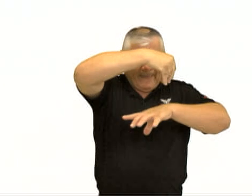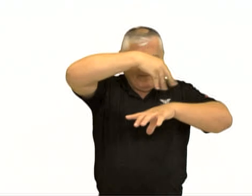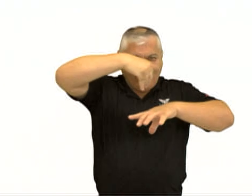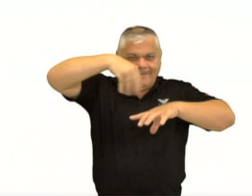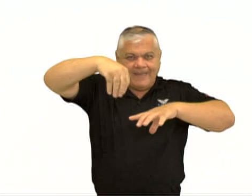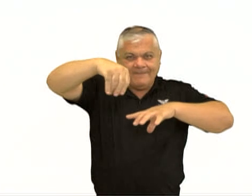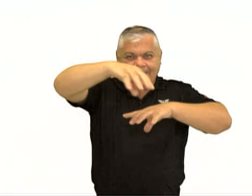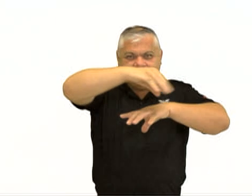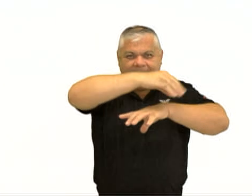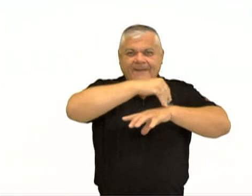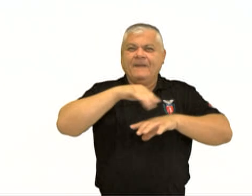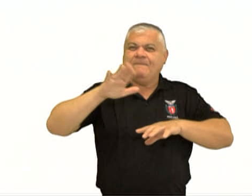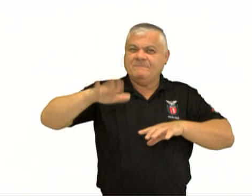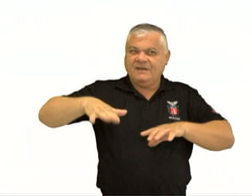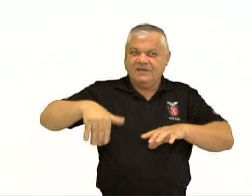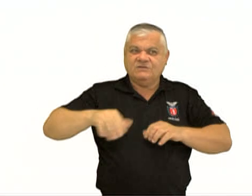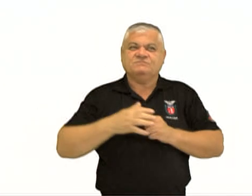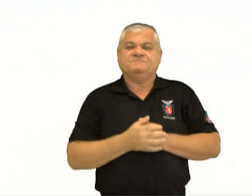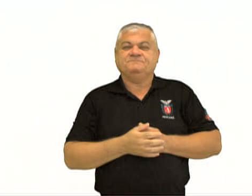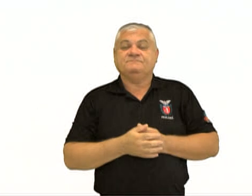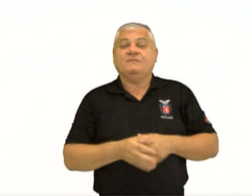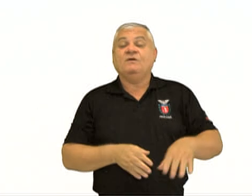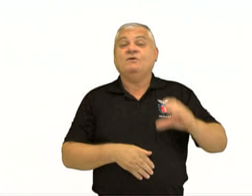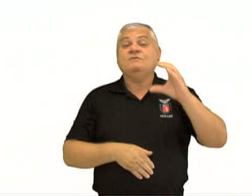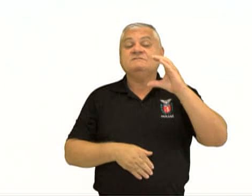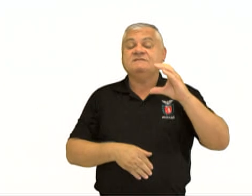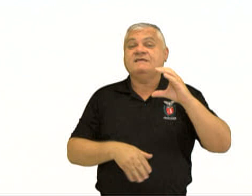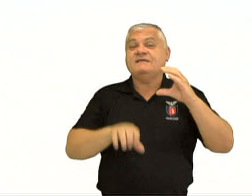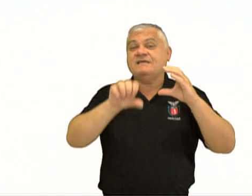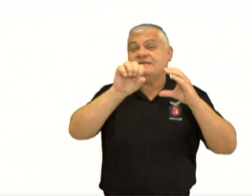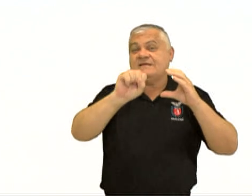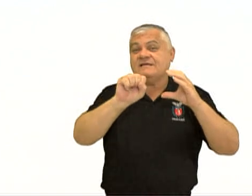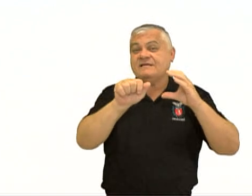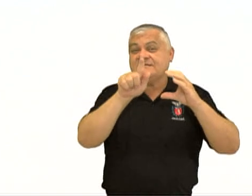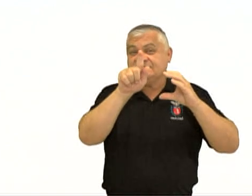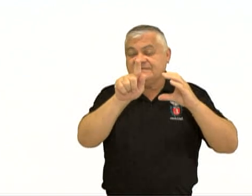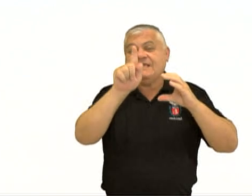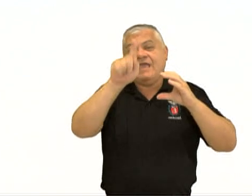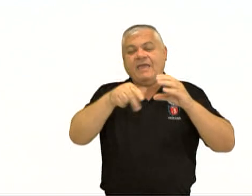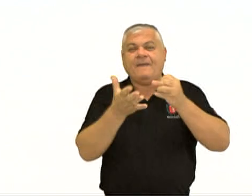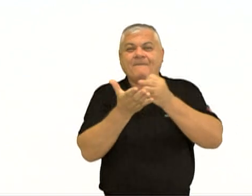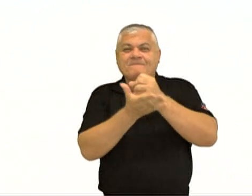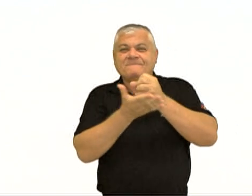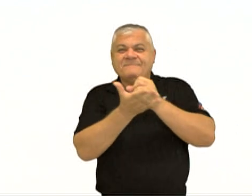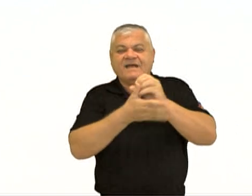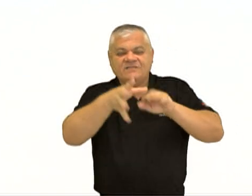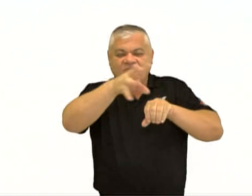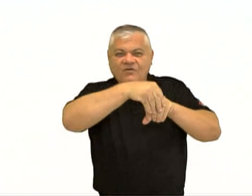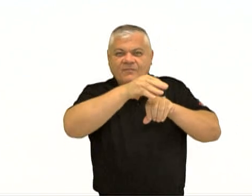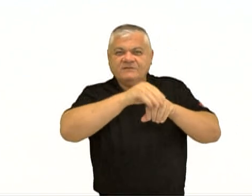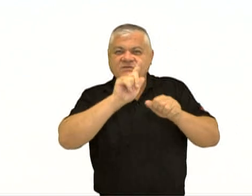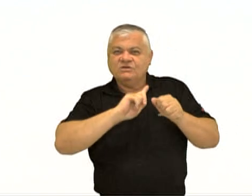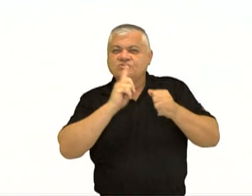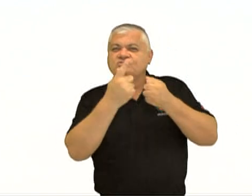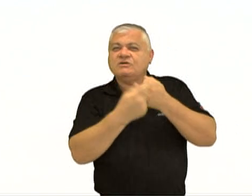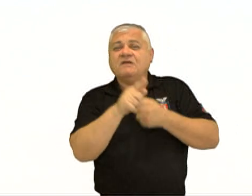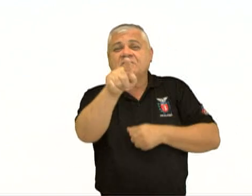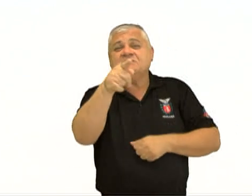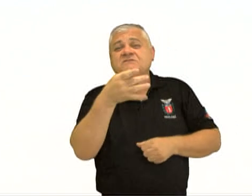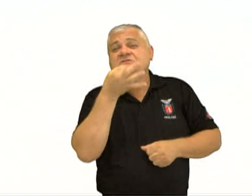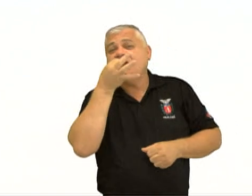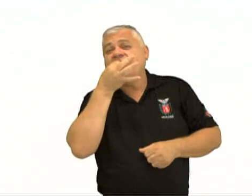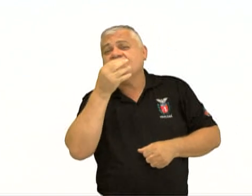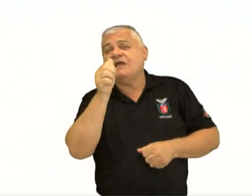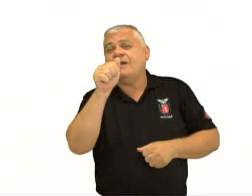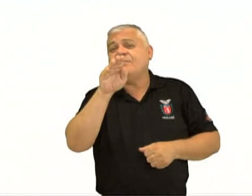a custos relativamente baixos. Ou letra C. SIG é uma base de dados geográficos. O que você acha? A,